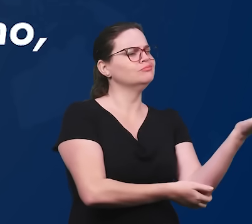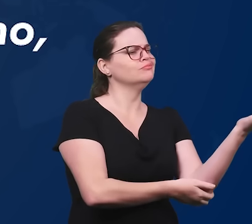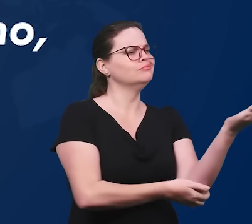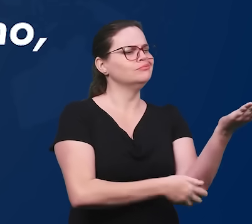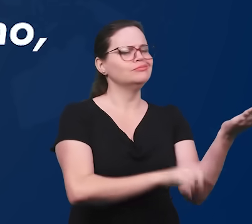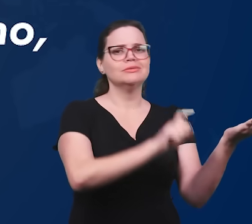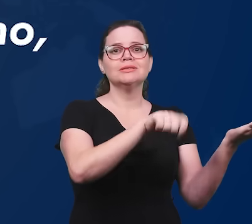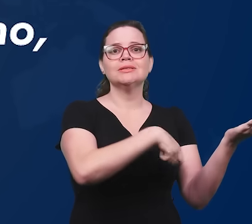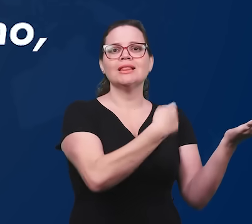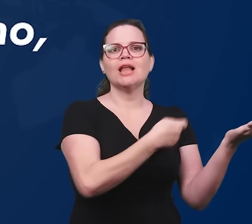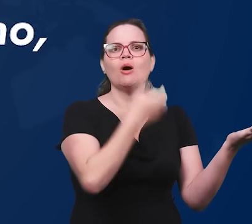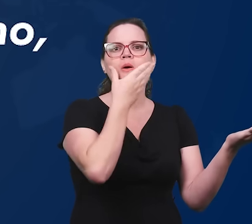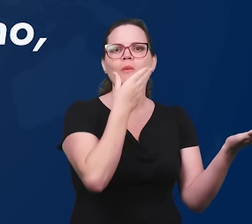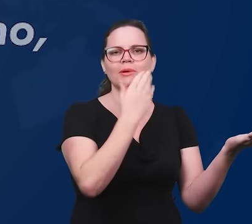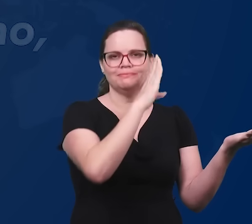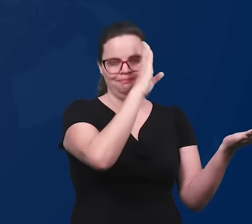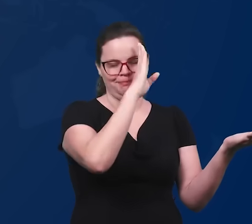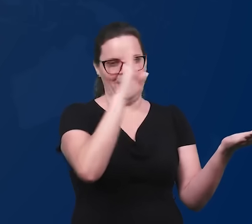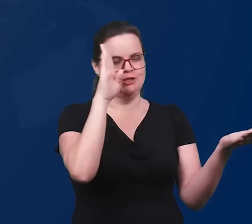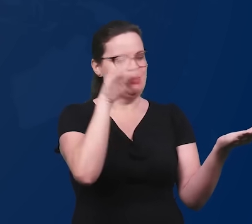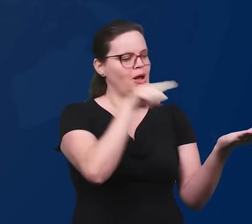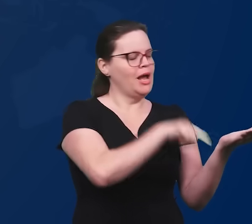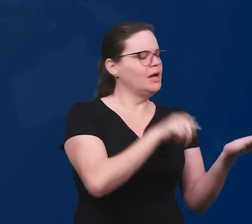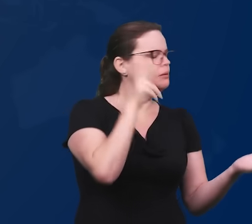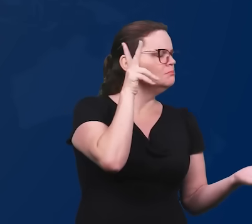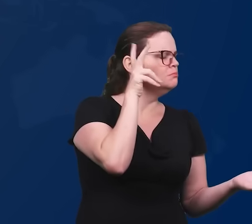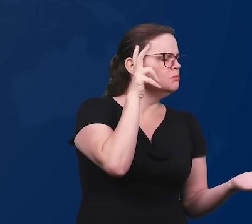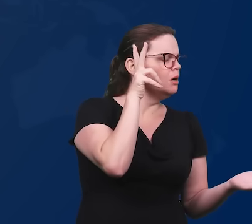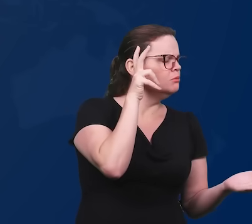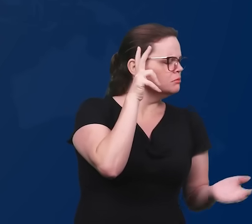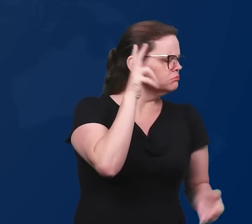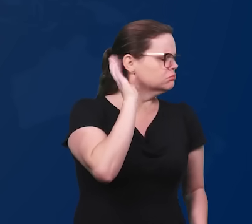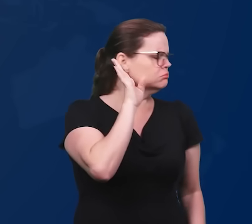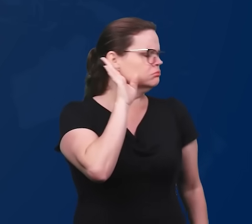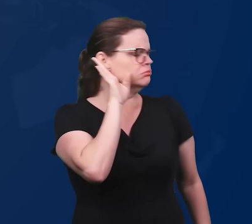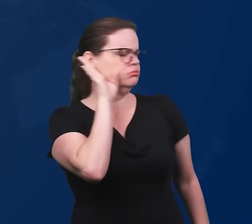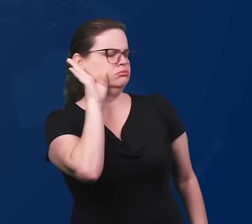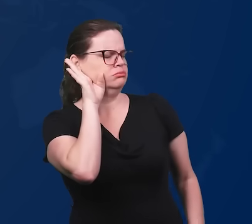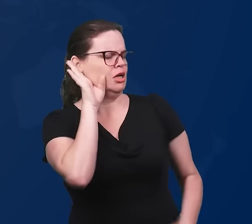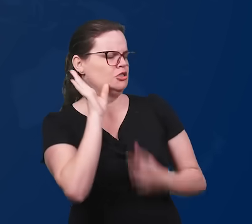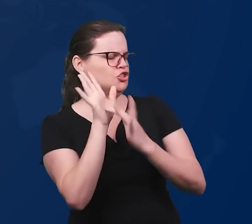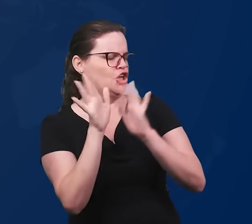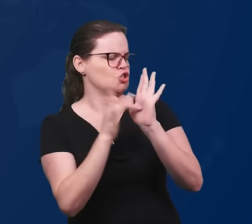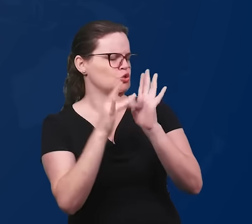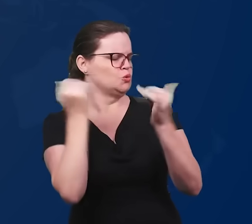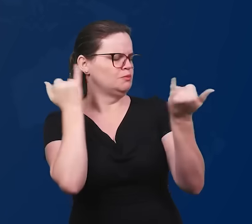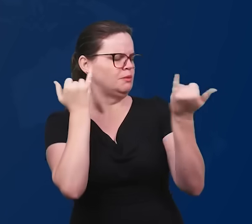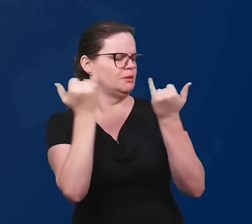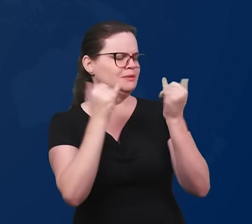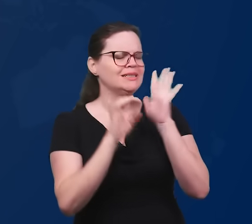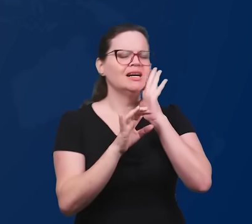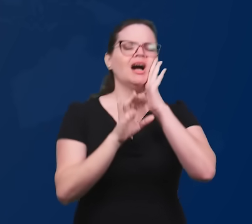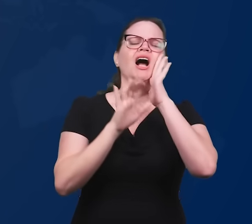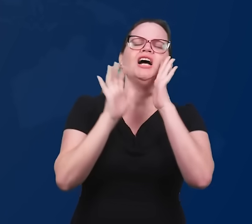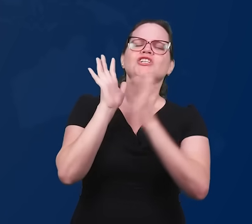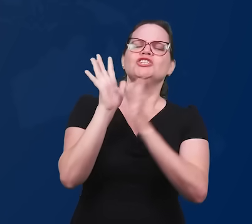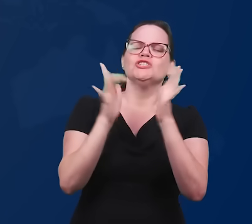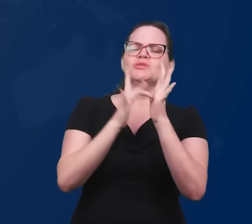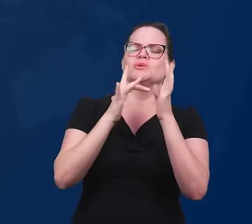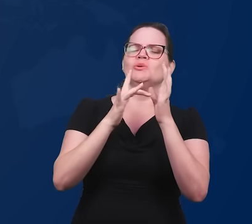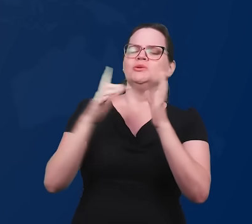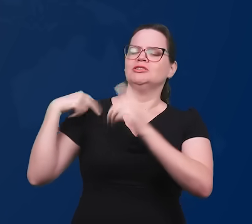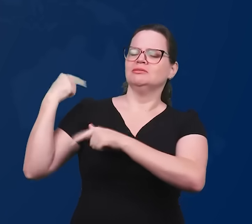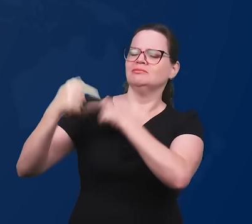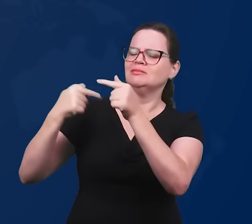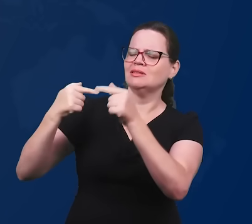ao caminho mendigando. E ouvindo que era Jesus de Nazaré, começou a clamar e a dizer: